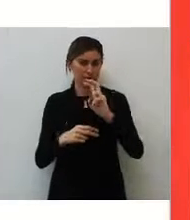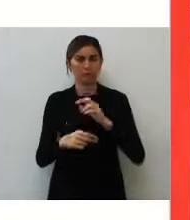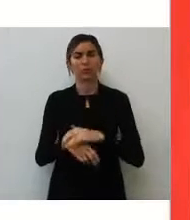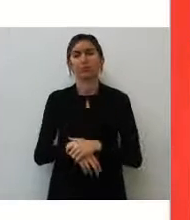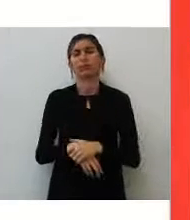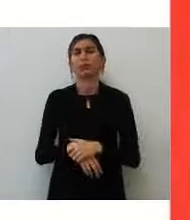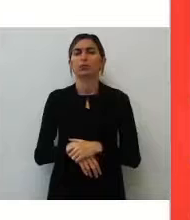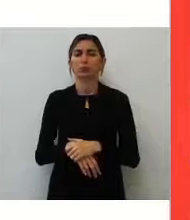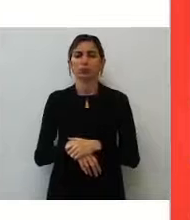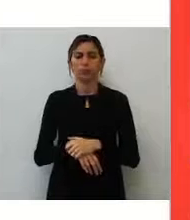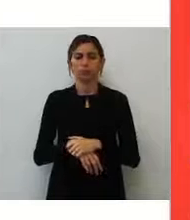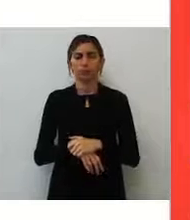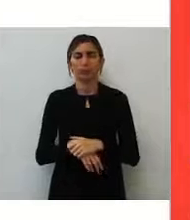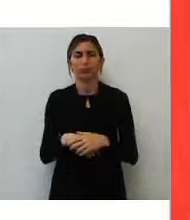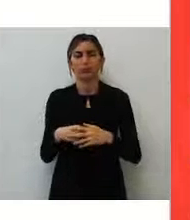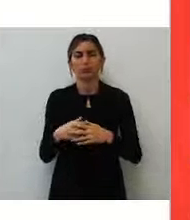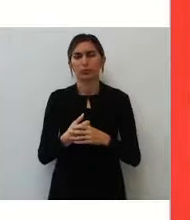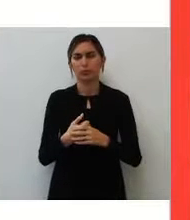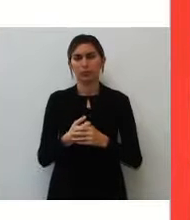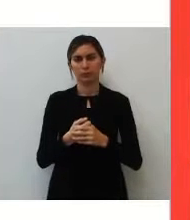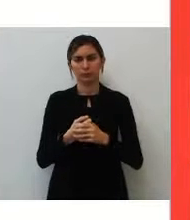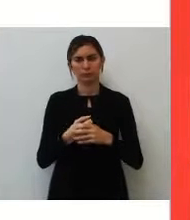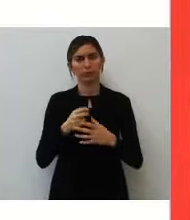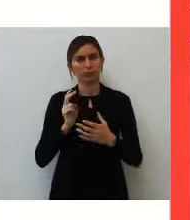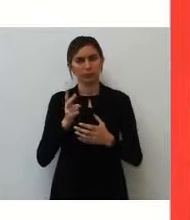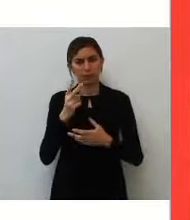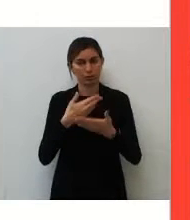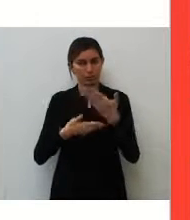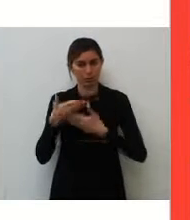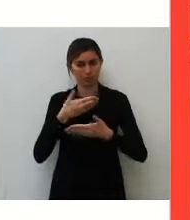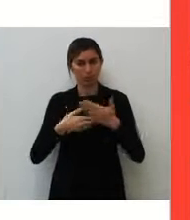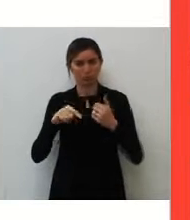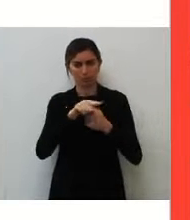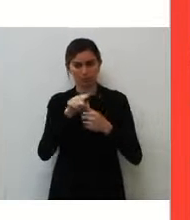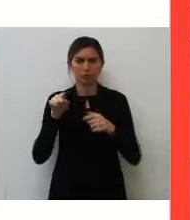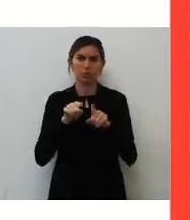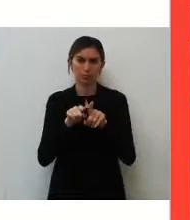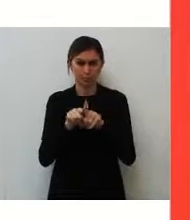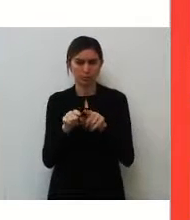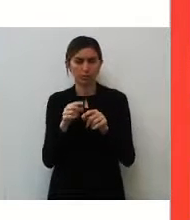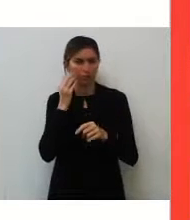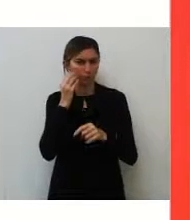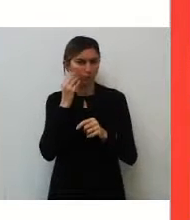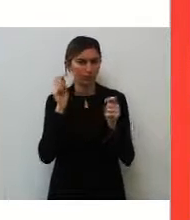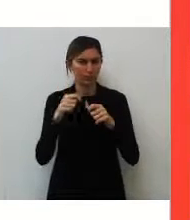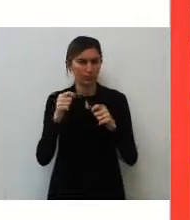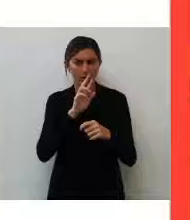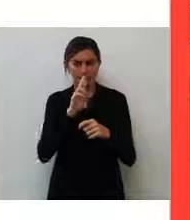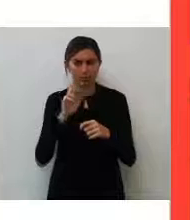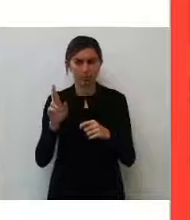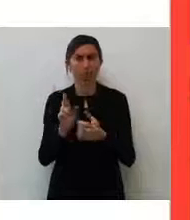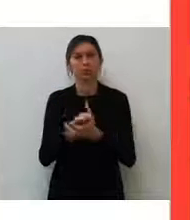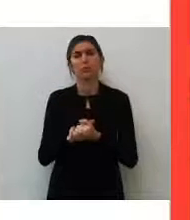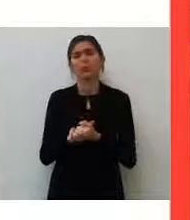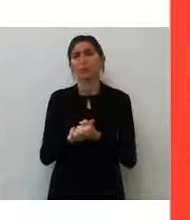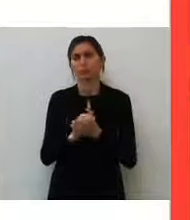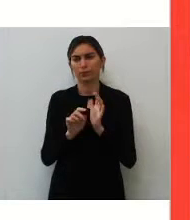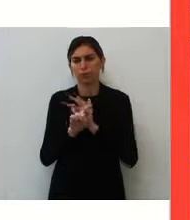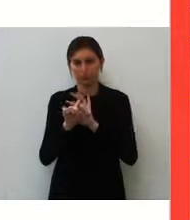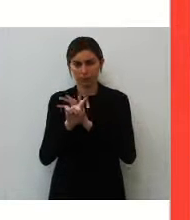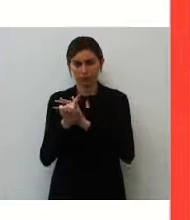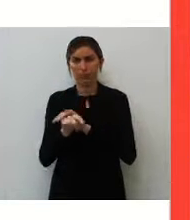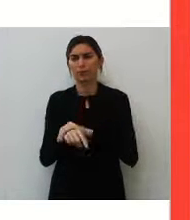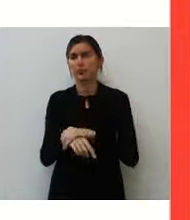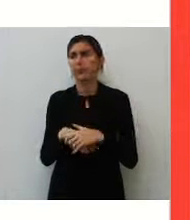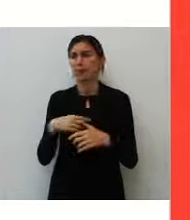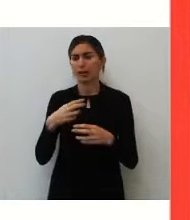beleza e embora já querem interagir com vocês hoje ainda quero ver se dá para gente responder responder às perguntas que